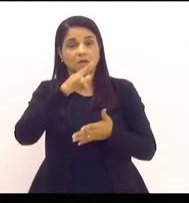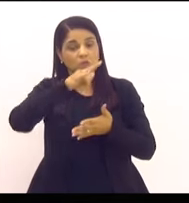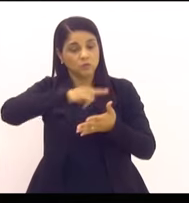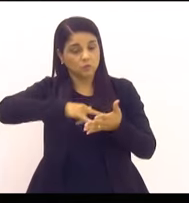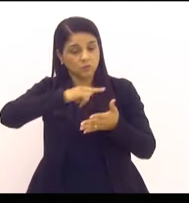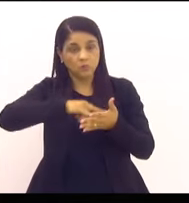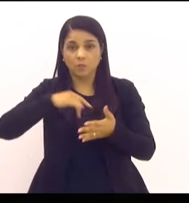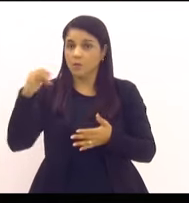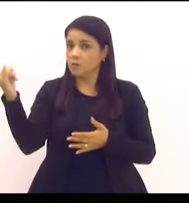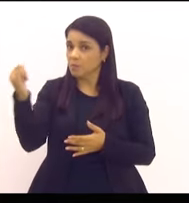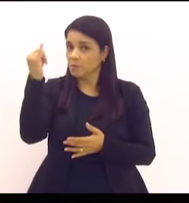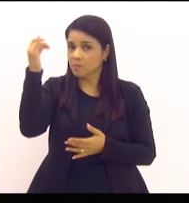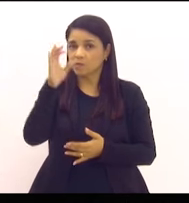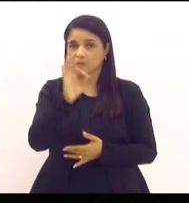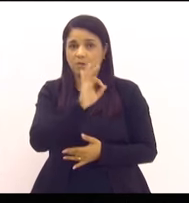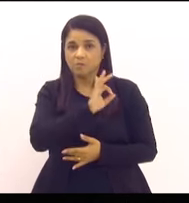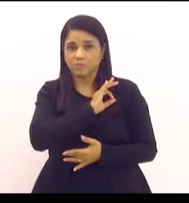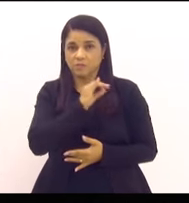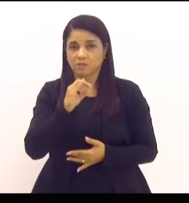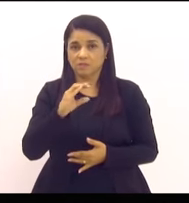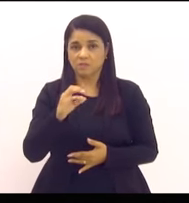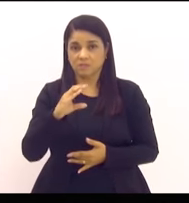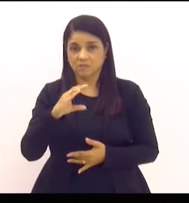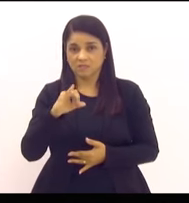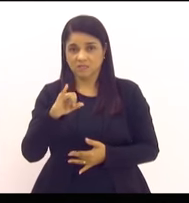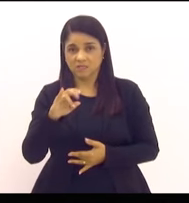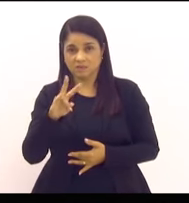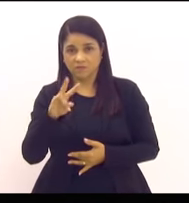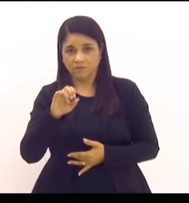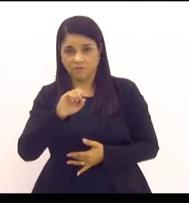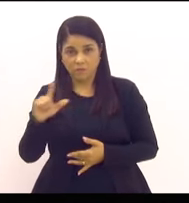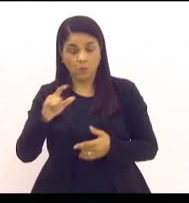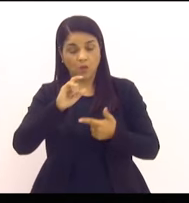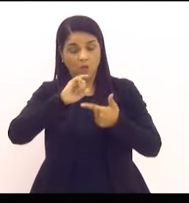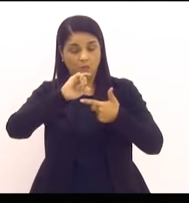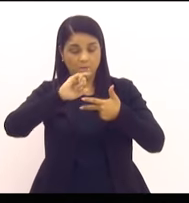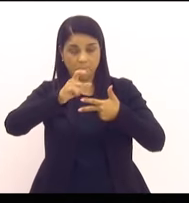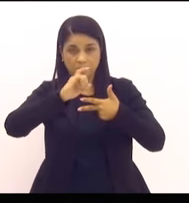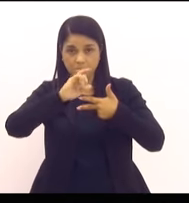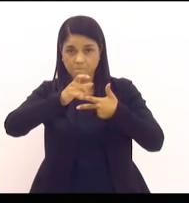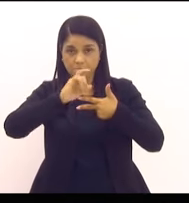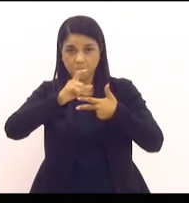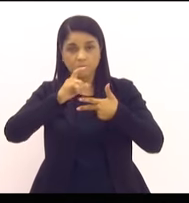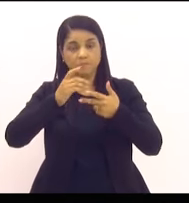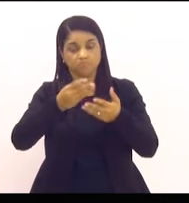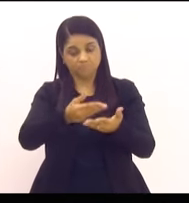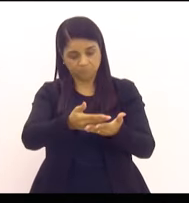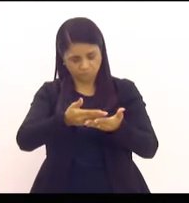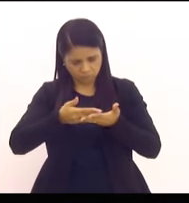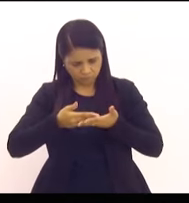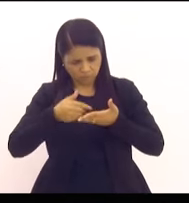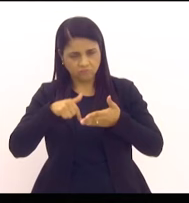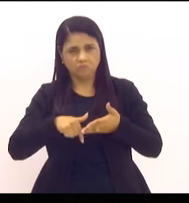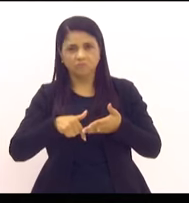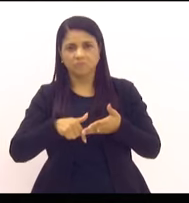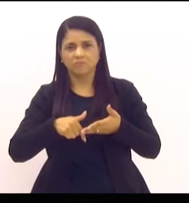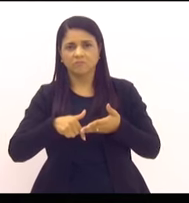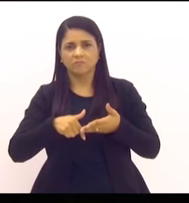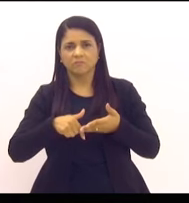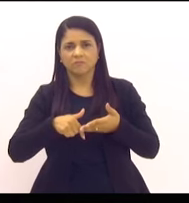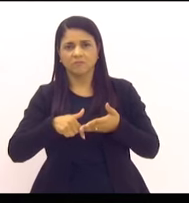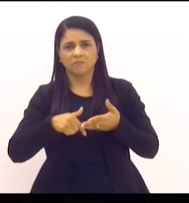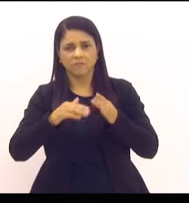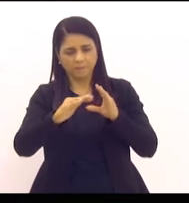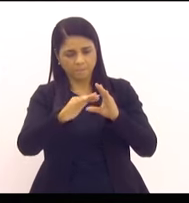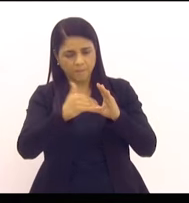Polícia Civil, essa mesma mensagem do executivo que chegou a esta casa e